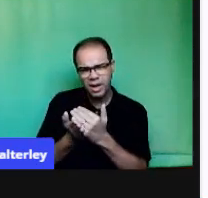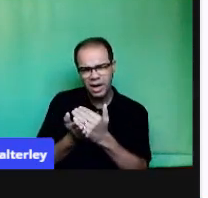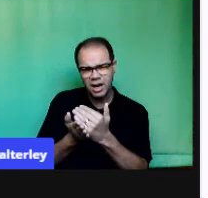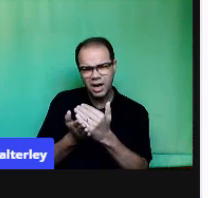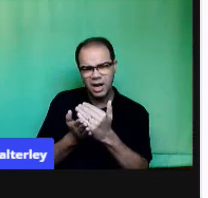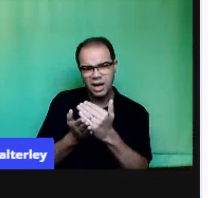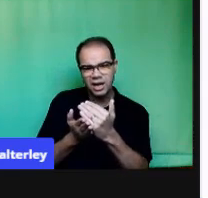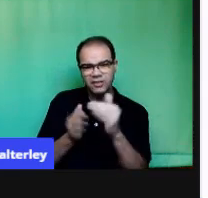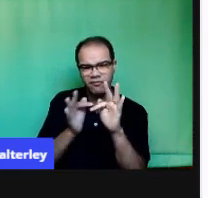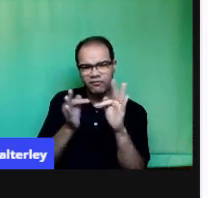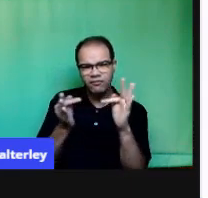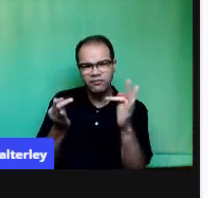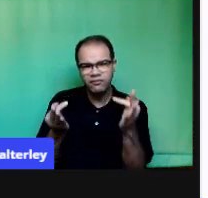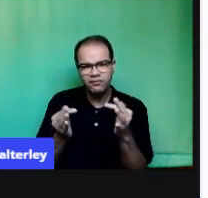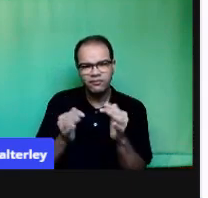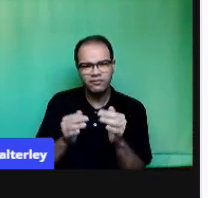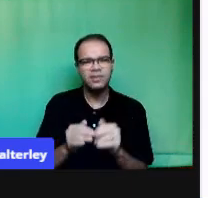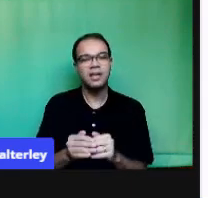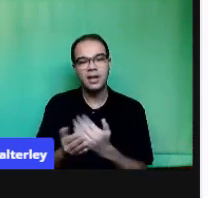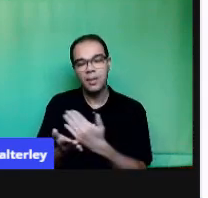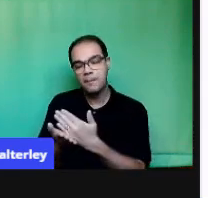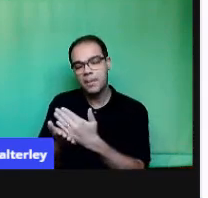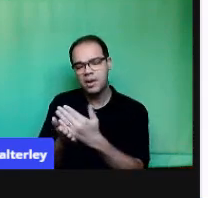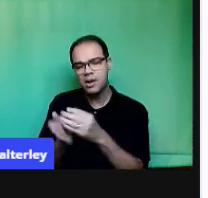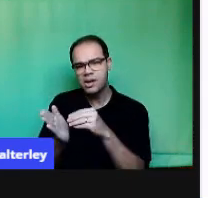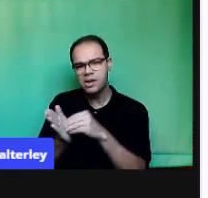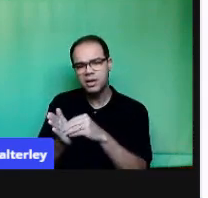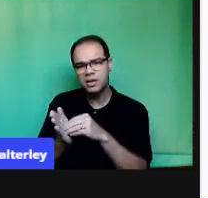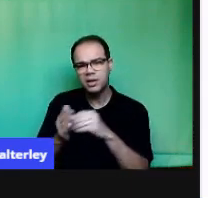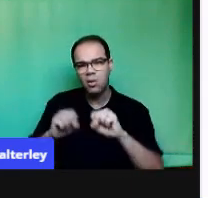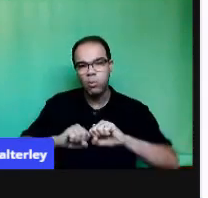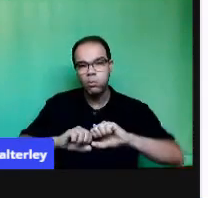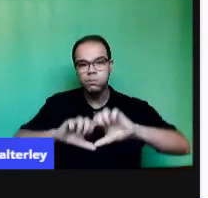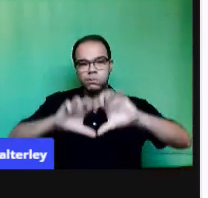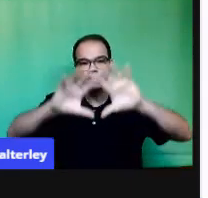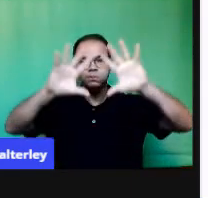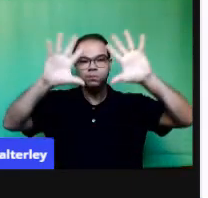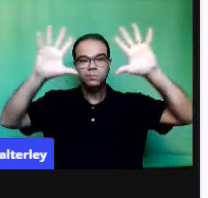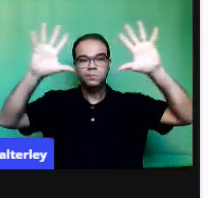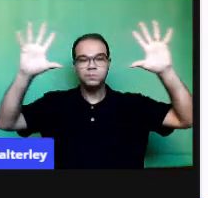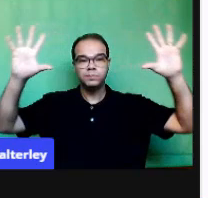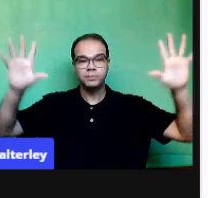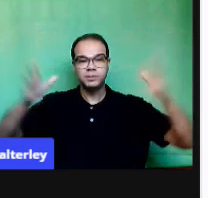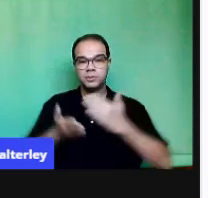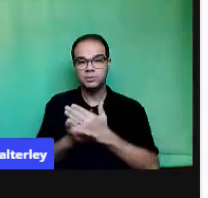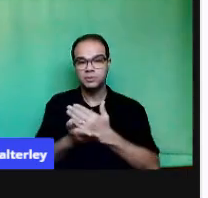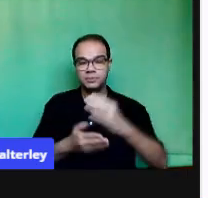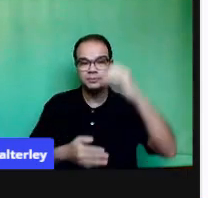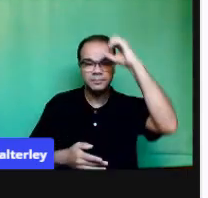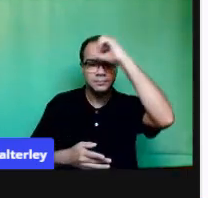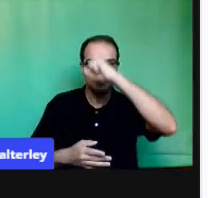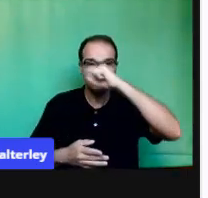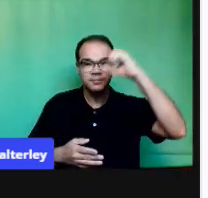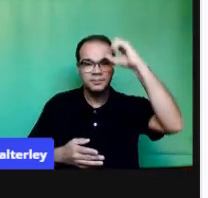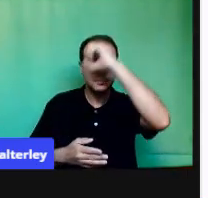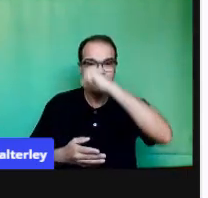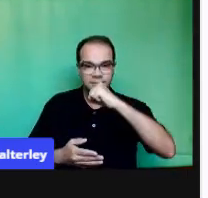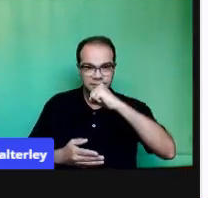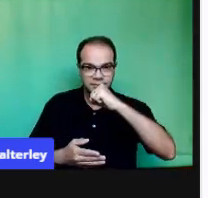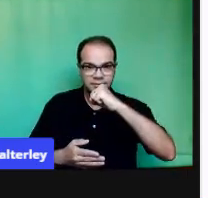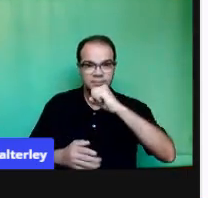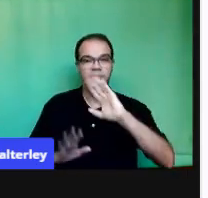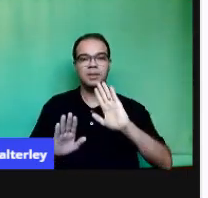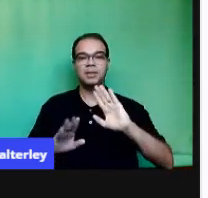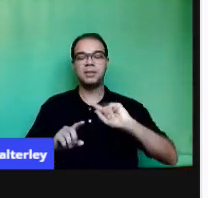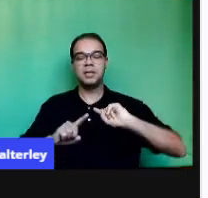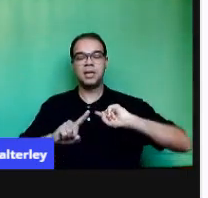nossas escolas. Então, você tem no caderno base 3 uma abordagem bem simples sobre o assunto, porém, encerrando, né, o momento pós-pandemia, a gente